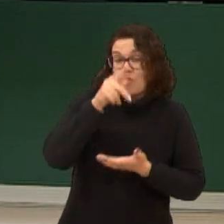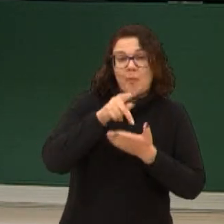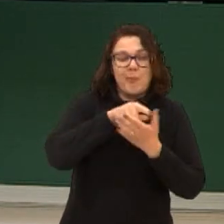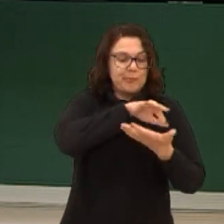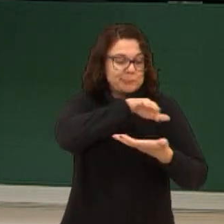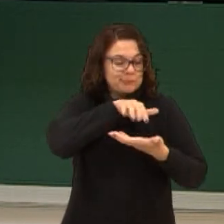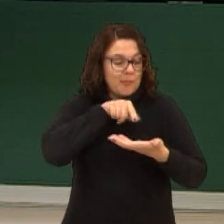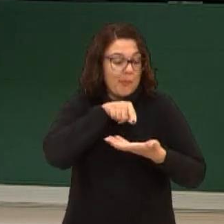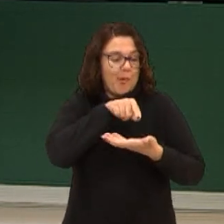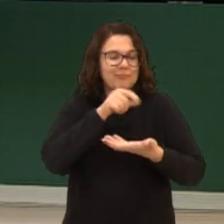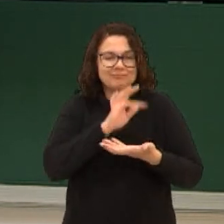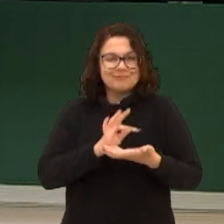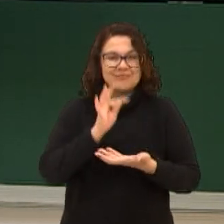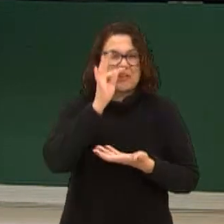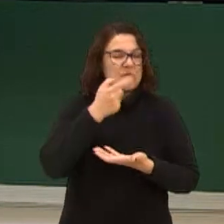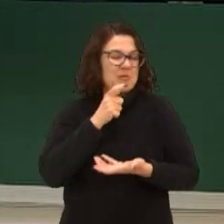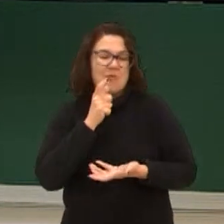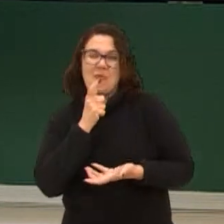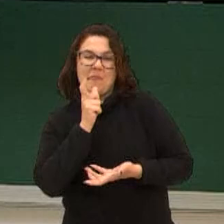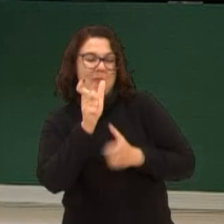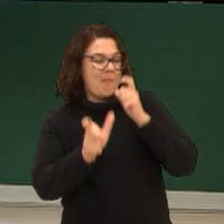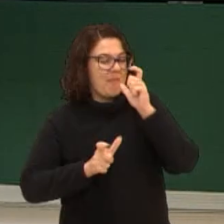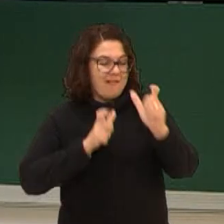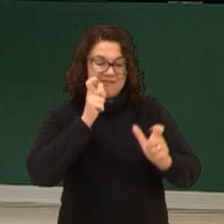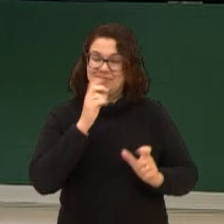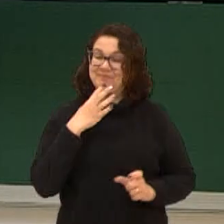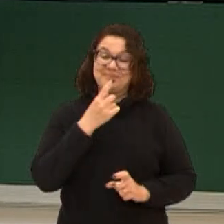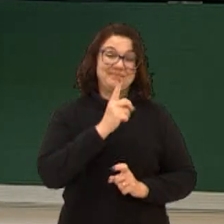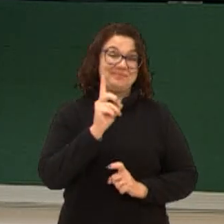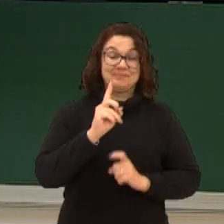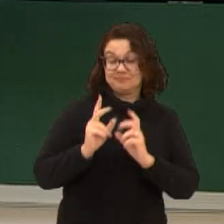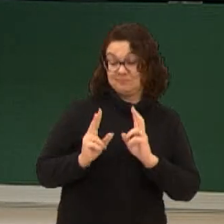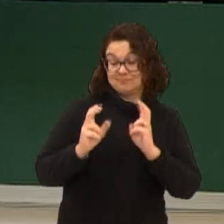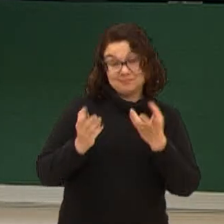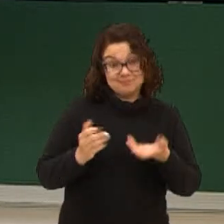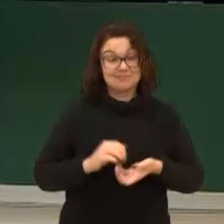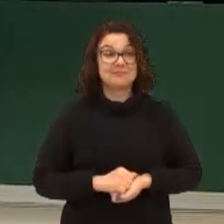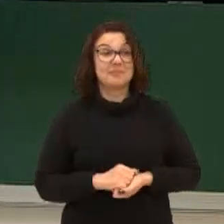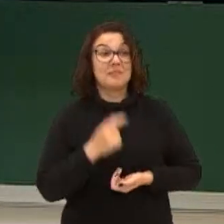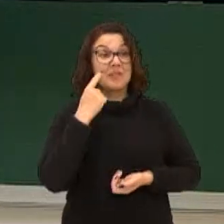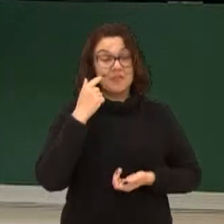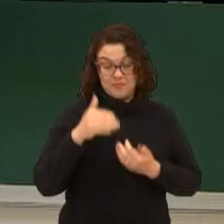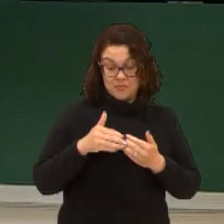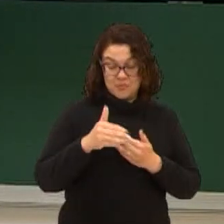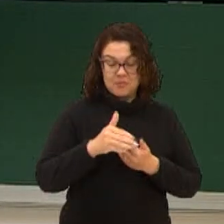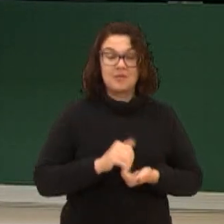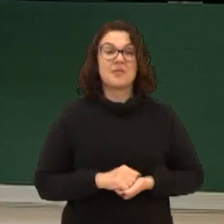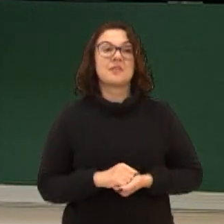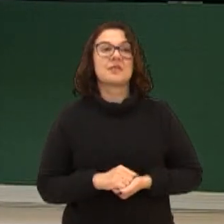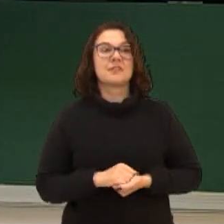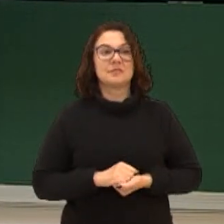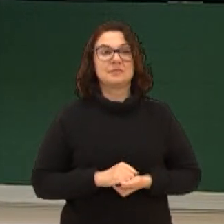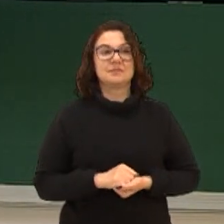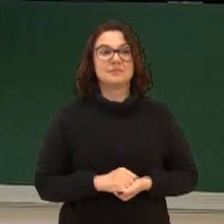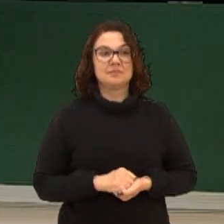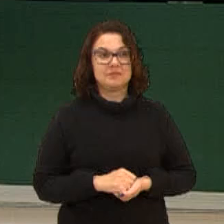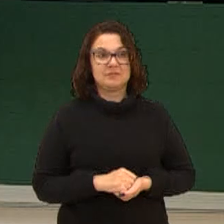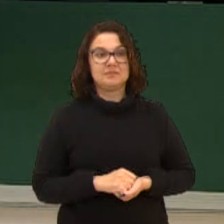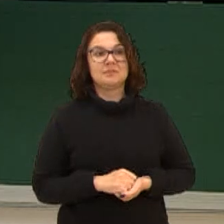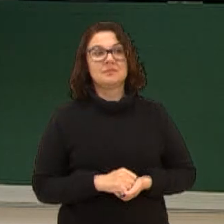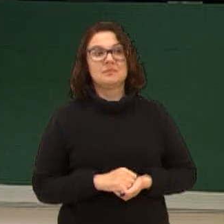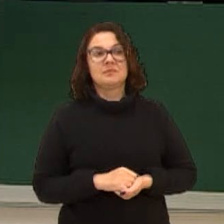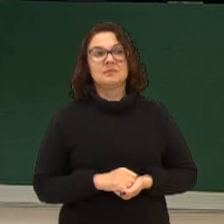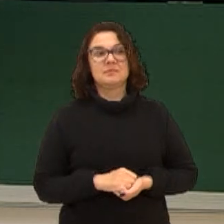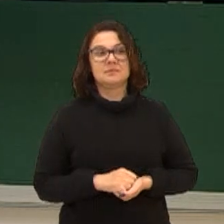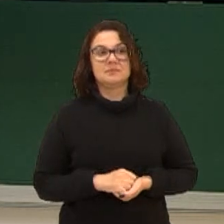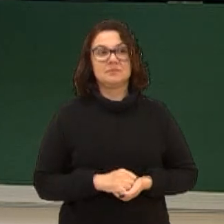da tecnologia, não conhece essas palavras e esses termos. Vamos ver agora um pouquinho sobre o Dia Internacional de